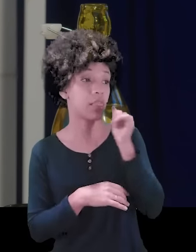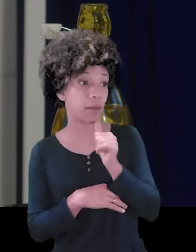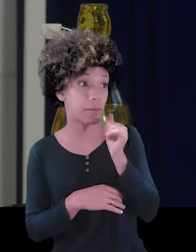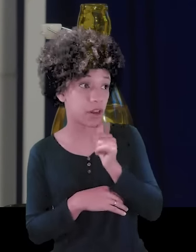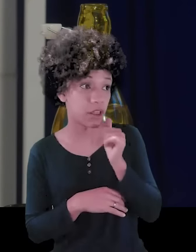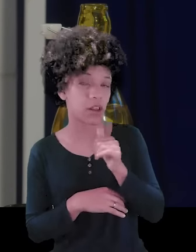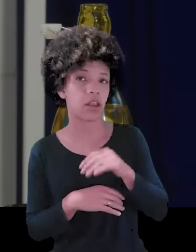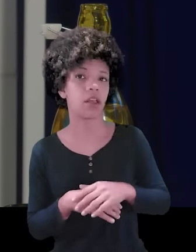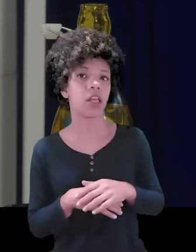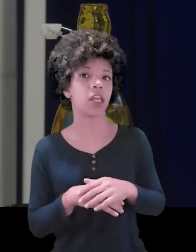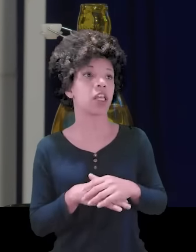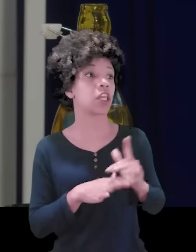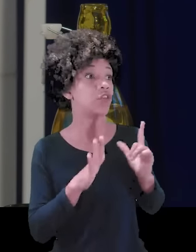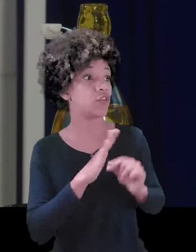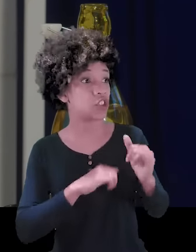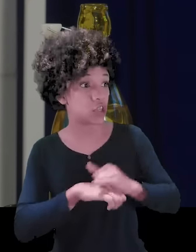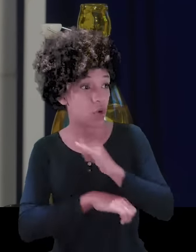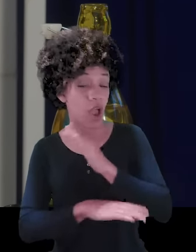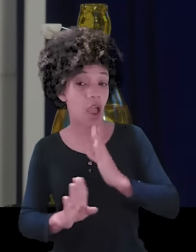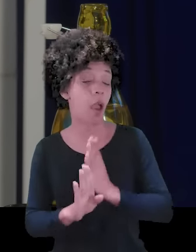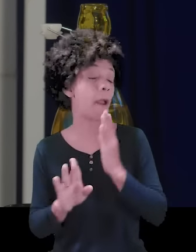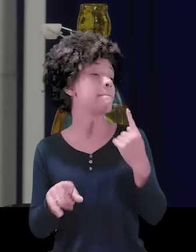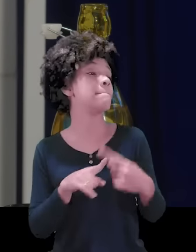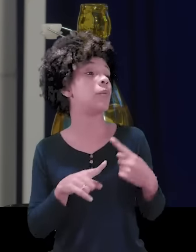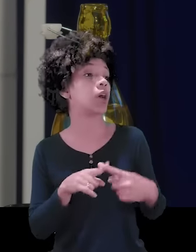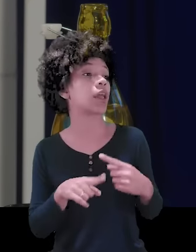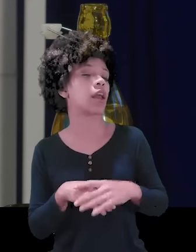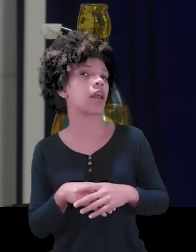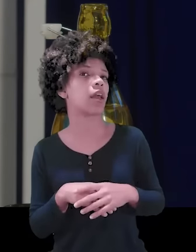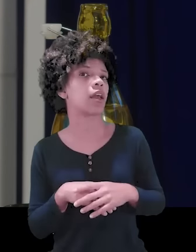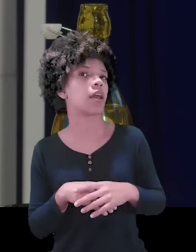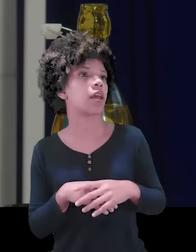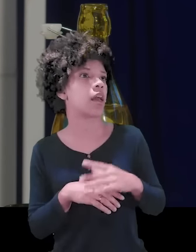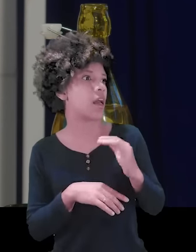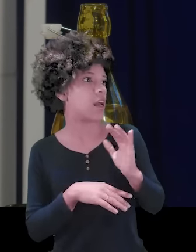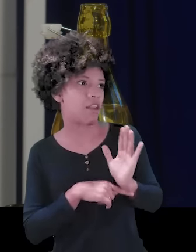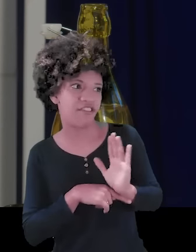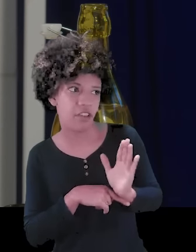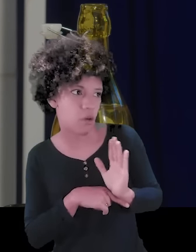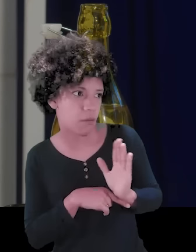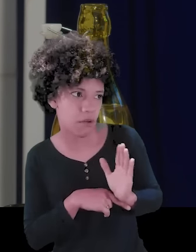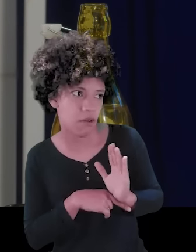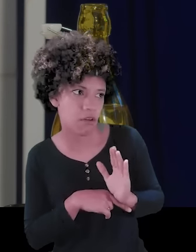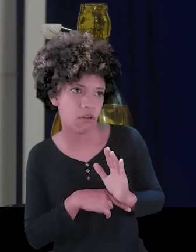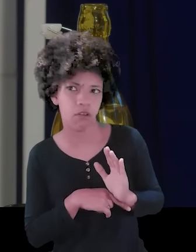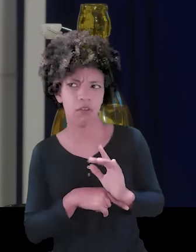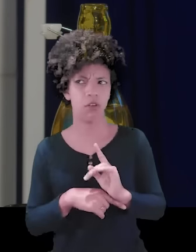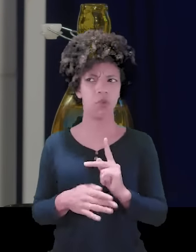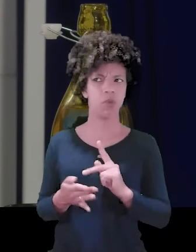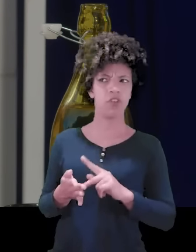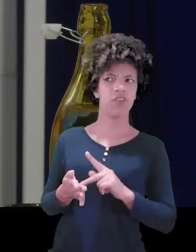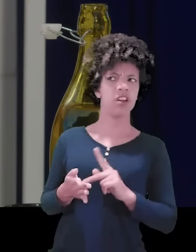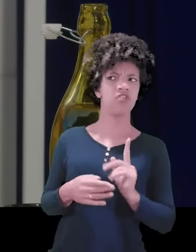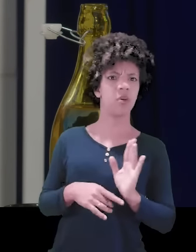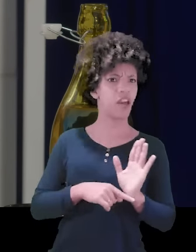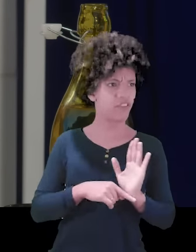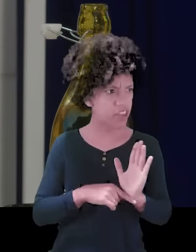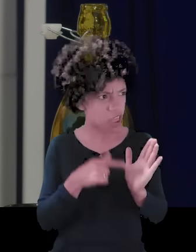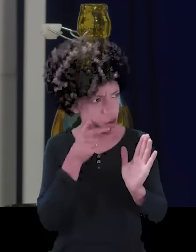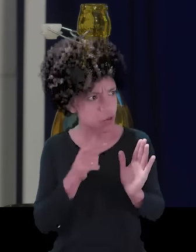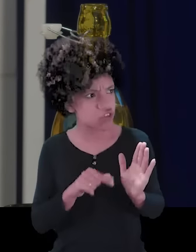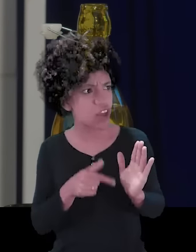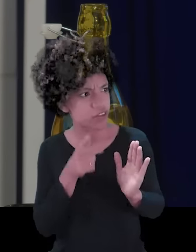menina que que correu no aeroporto é muito chocante porque assim a gente fez poeta e omisso né É não é de verdade isso entendeu